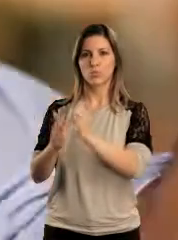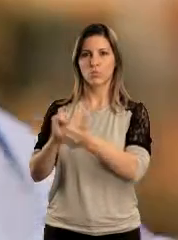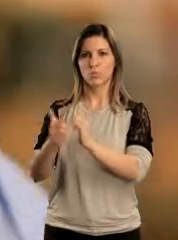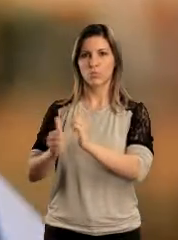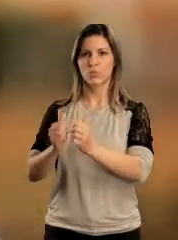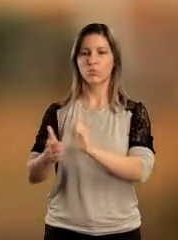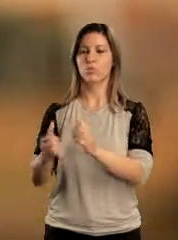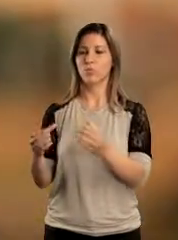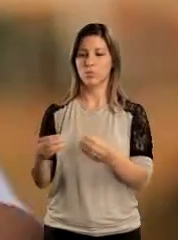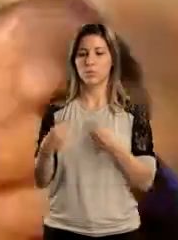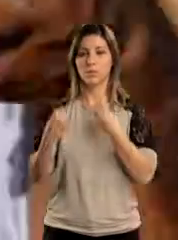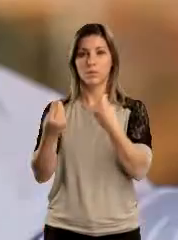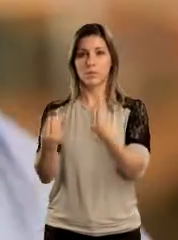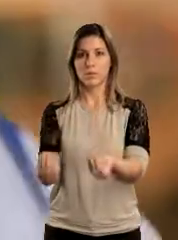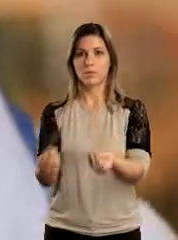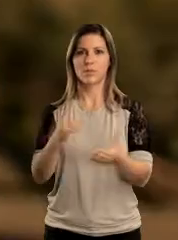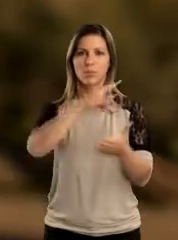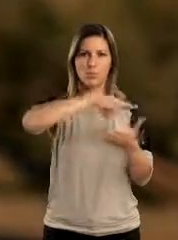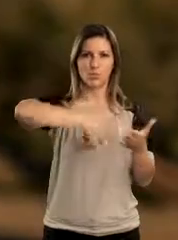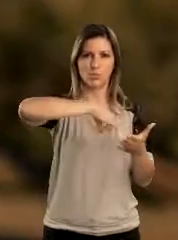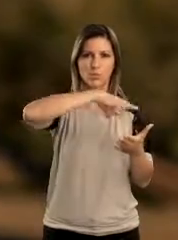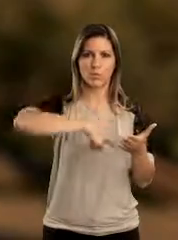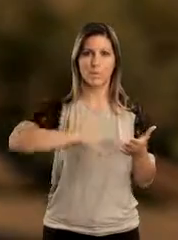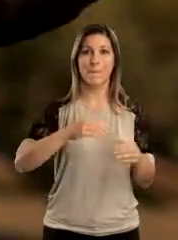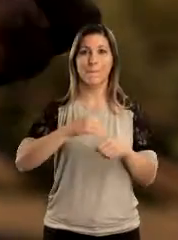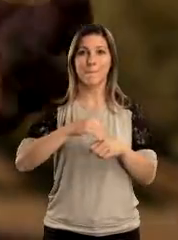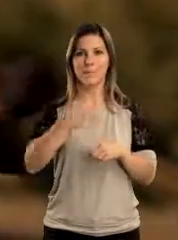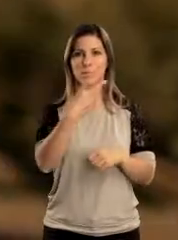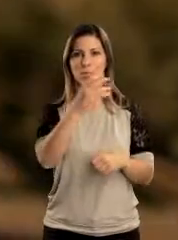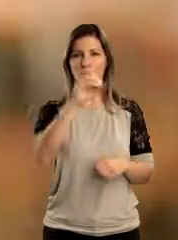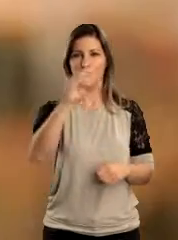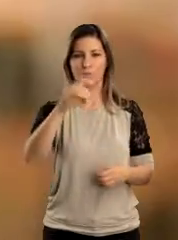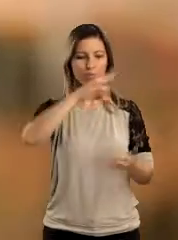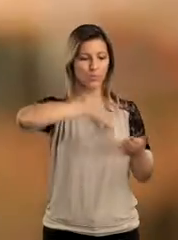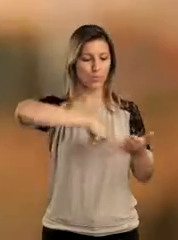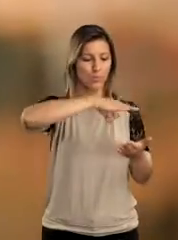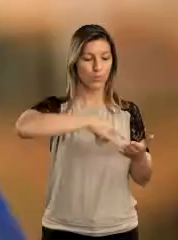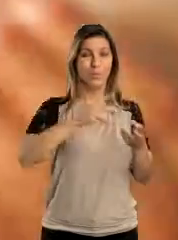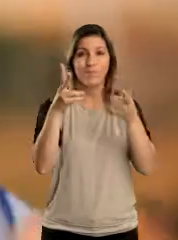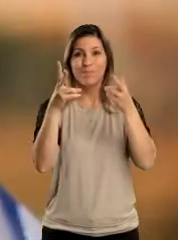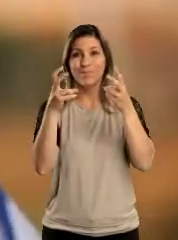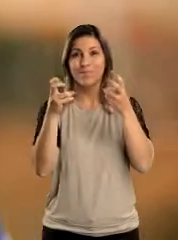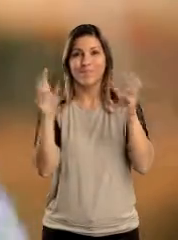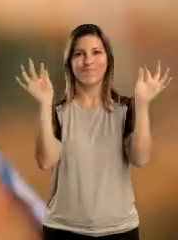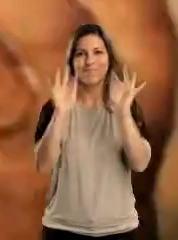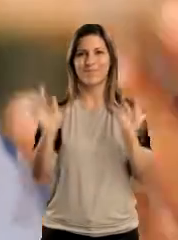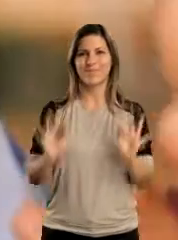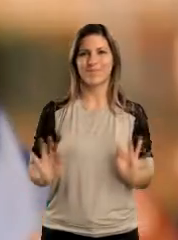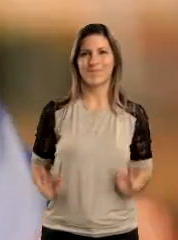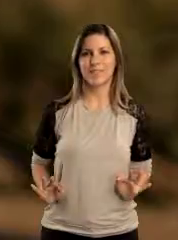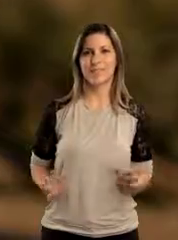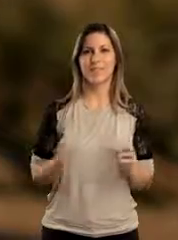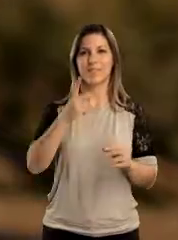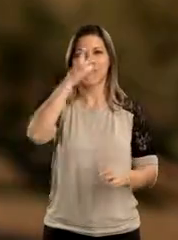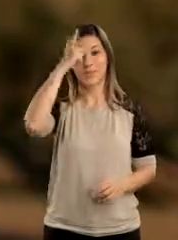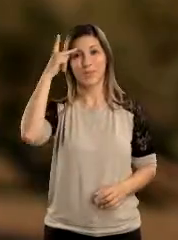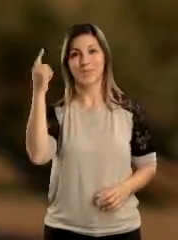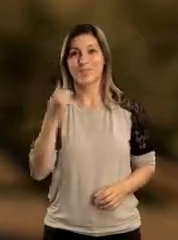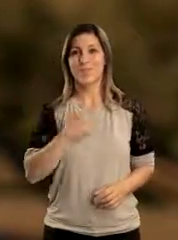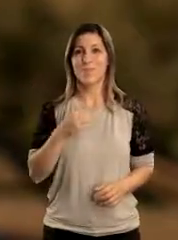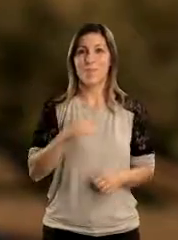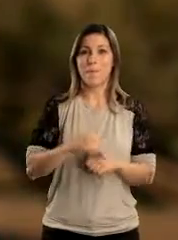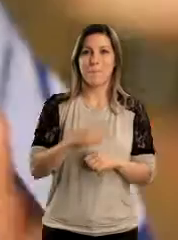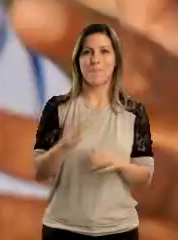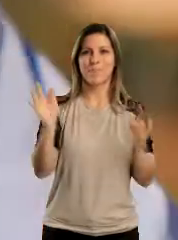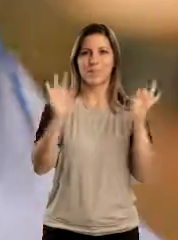do Júlio Mesquita Filho para entregar, na primeira entrega, mais de 200 escrituras, você via no olho das pessoas aquela felicidade. E eu estava